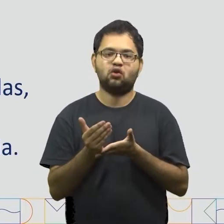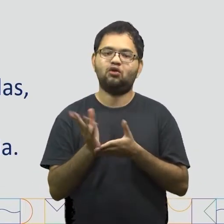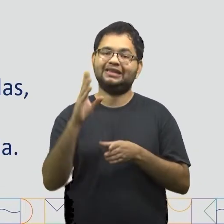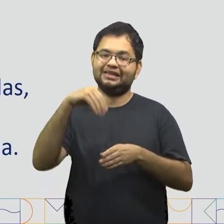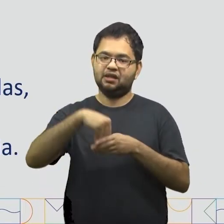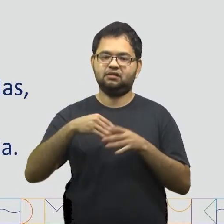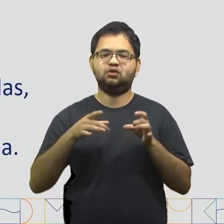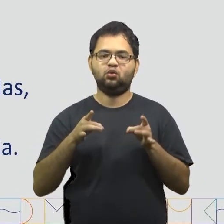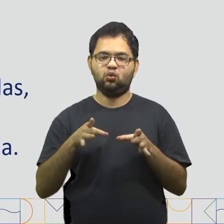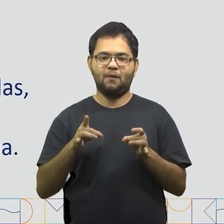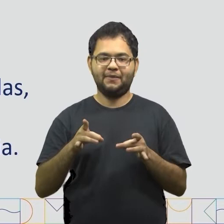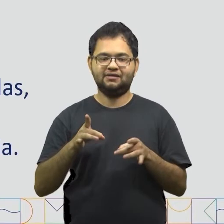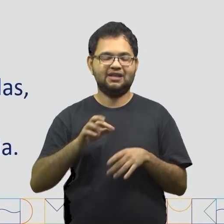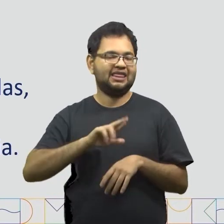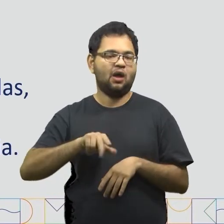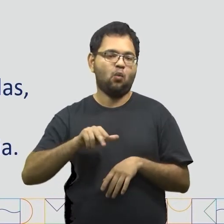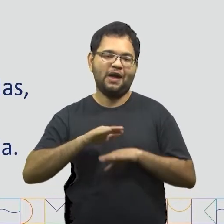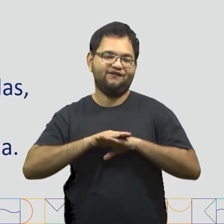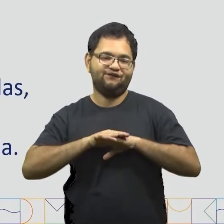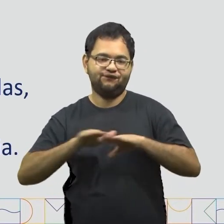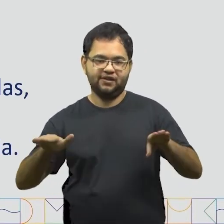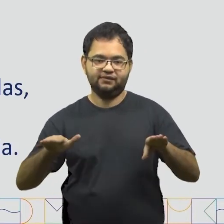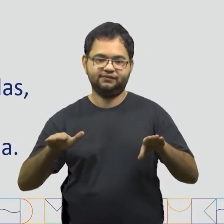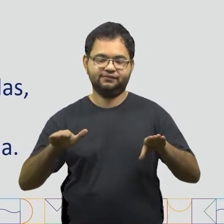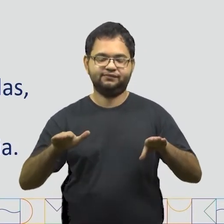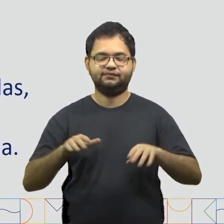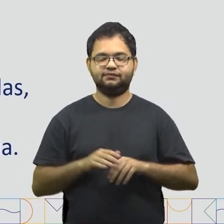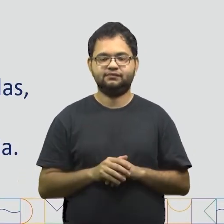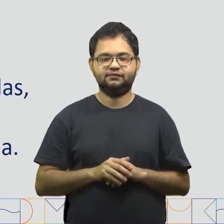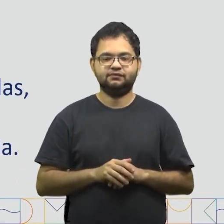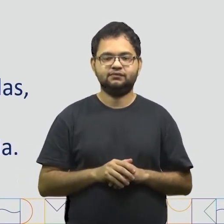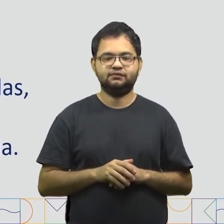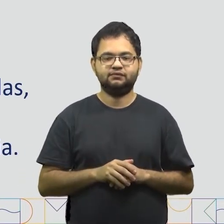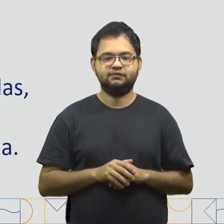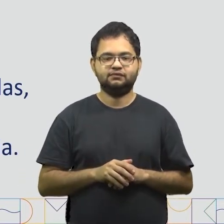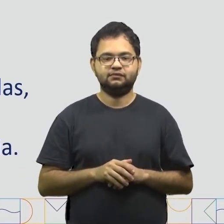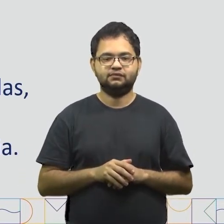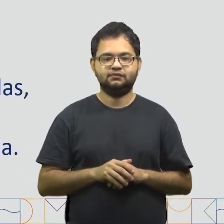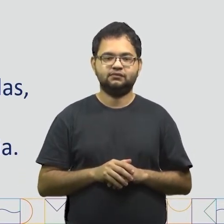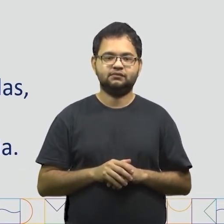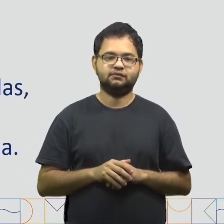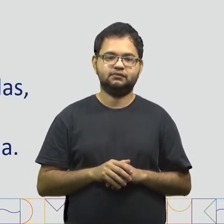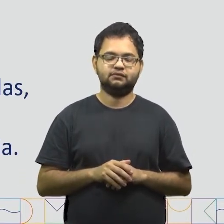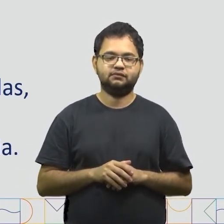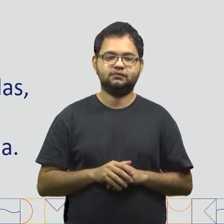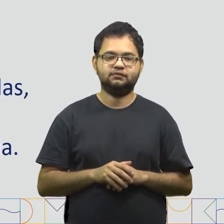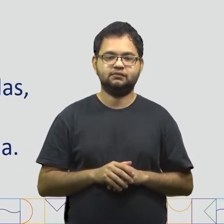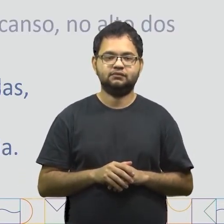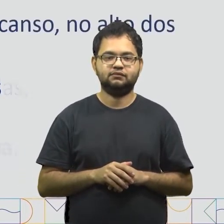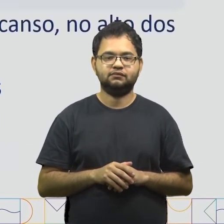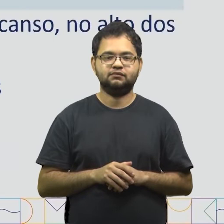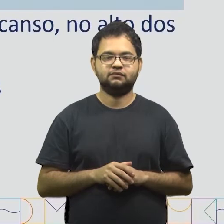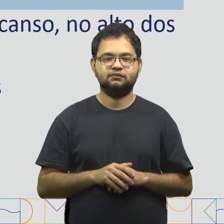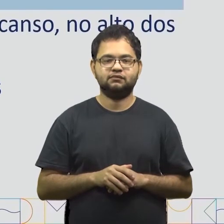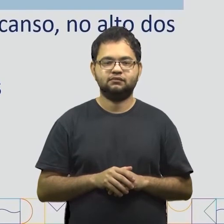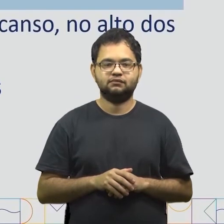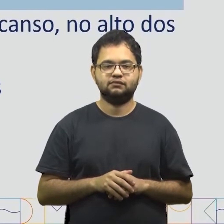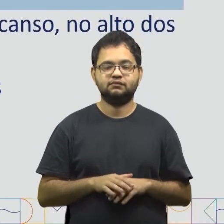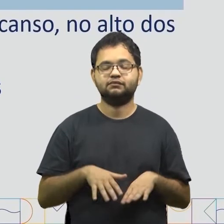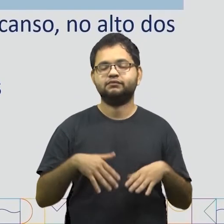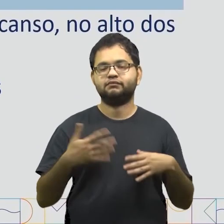comércio interno da colônia e não ao fim como está dizendo aí na firmação vamos a próxima